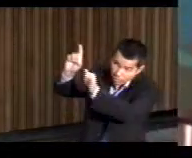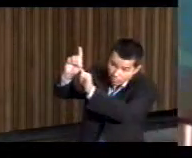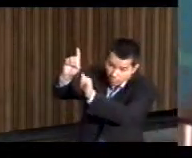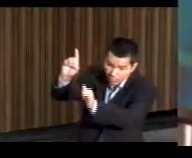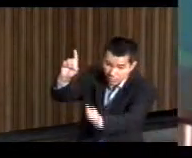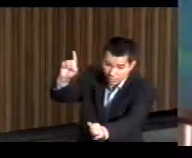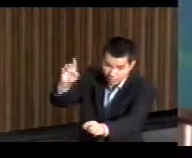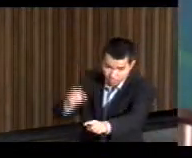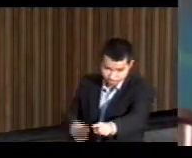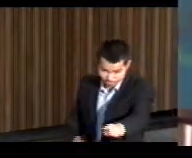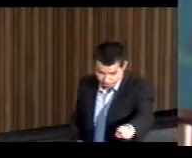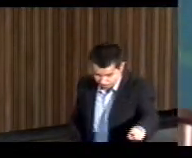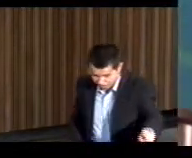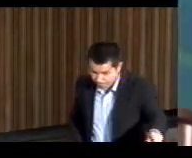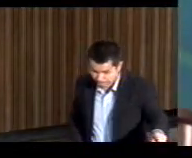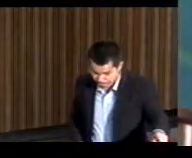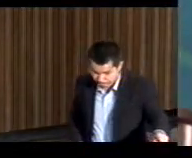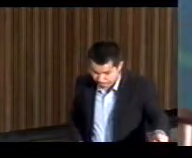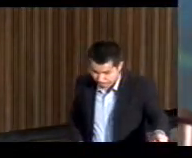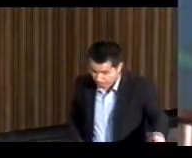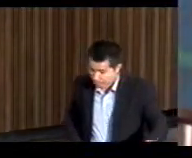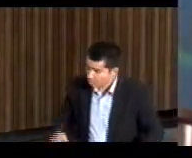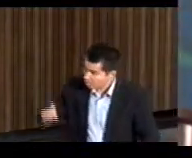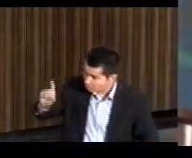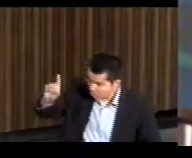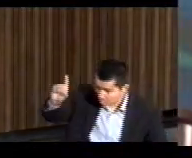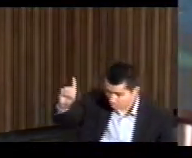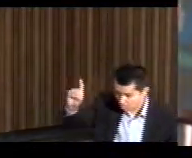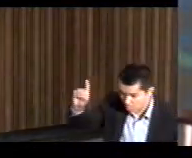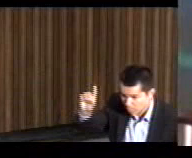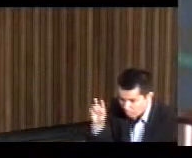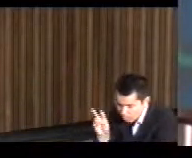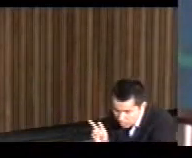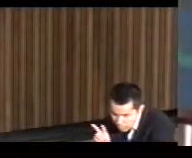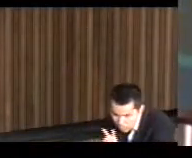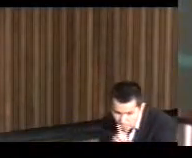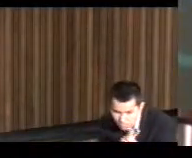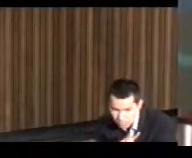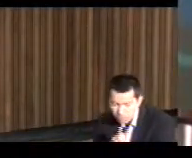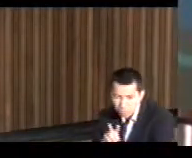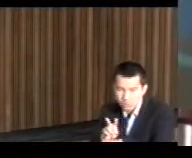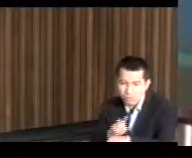Quem é que ao longo da tua história tem cercado a tua vida com a sua graça?